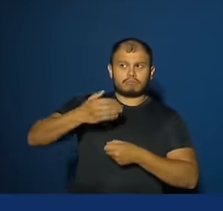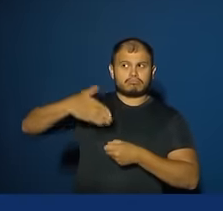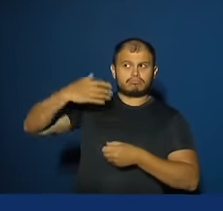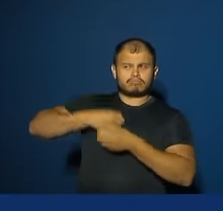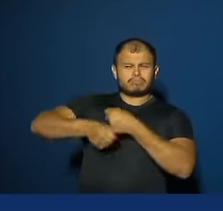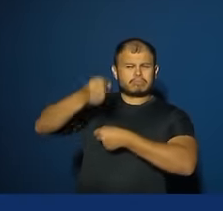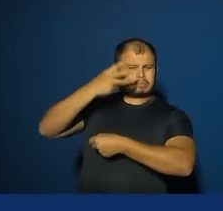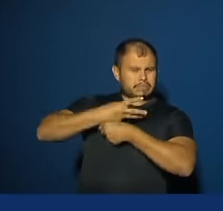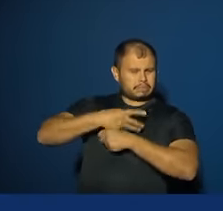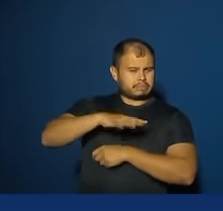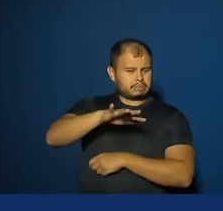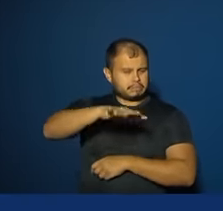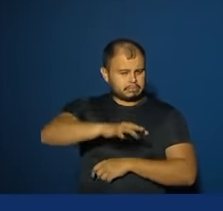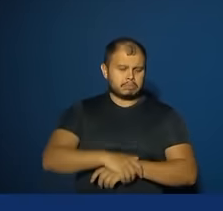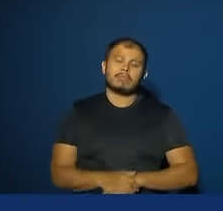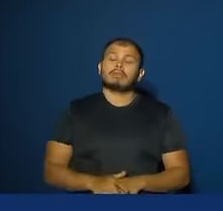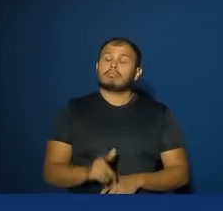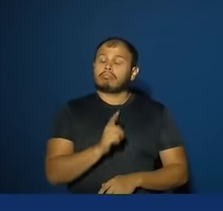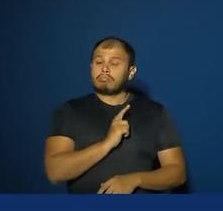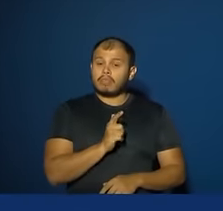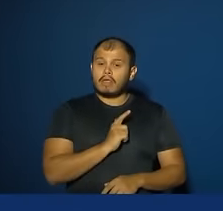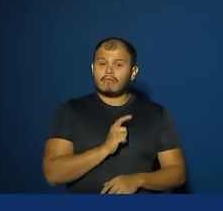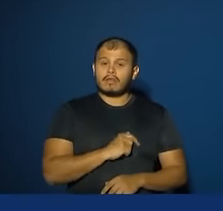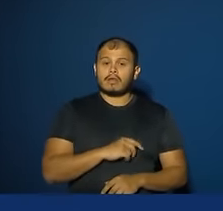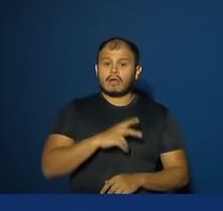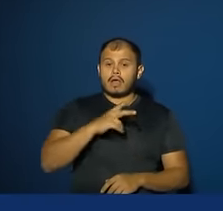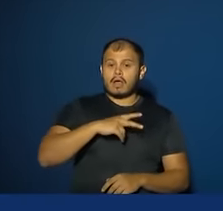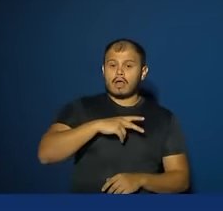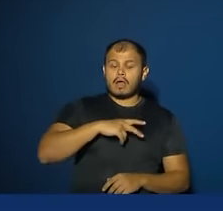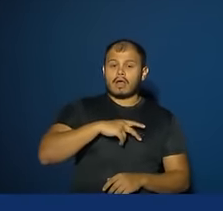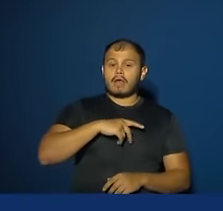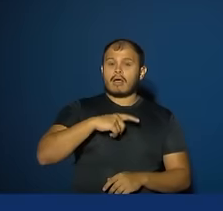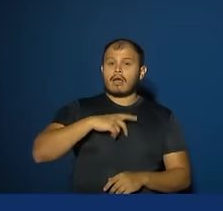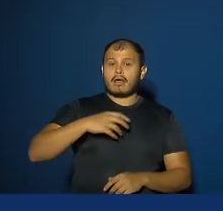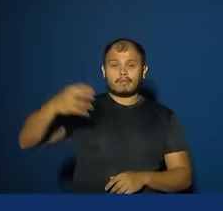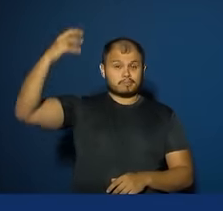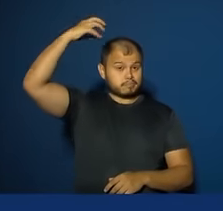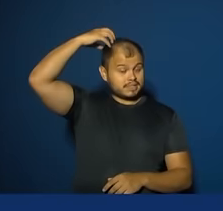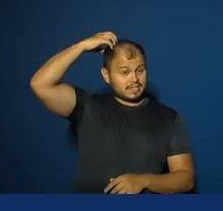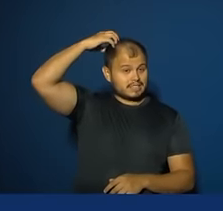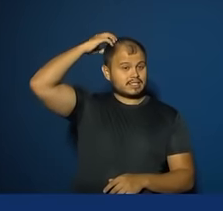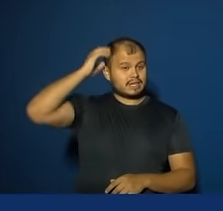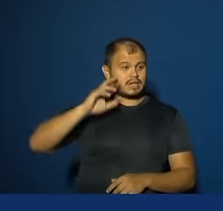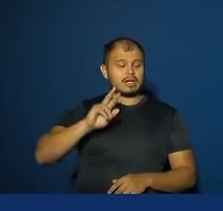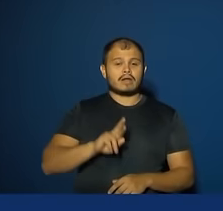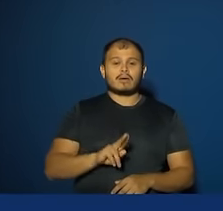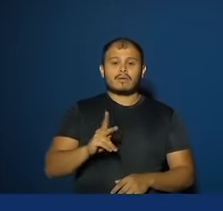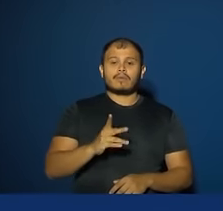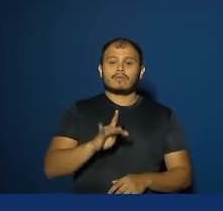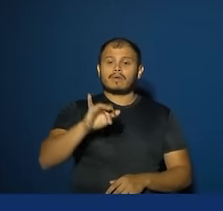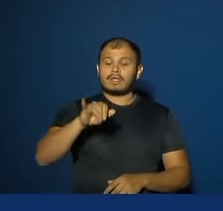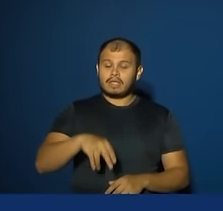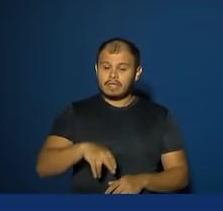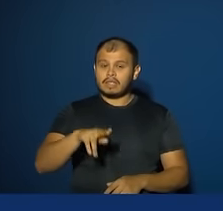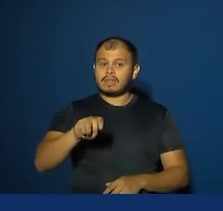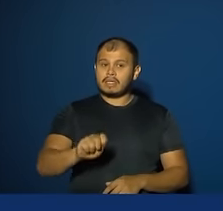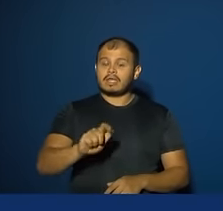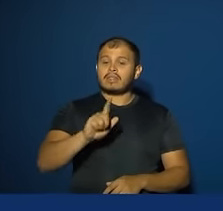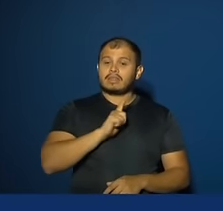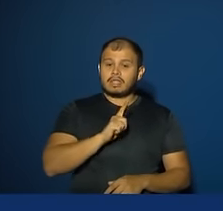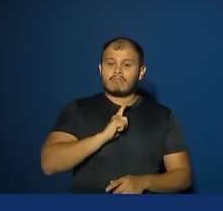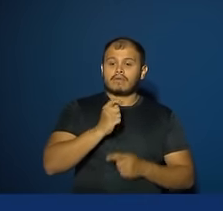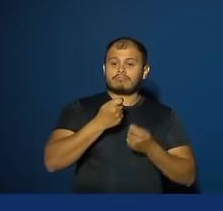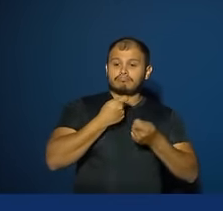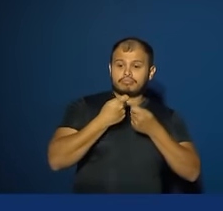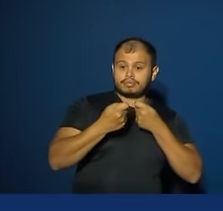retrasado foi a a princesa Rina que é a Embaixadora Saudita nos Estados Unidos